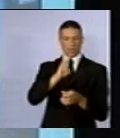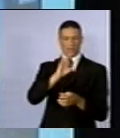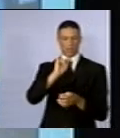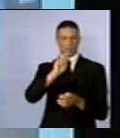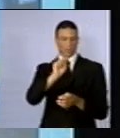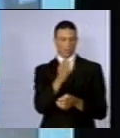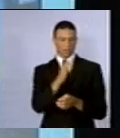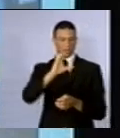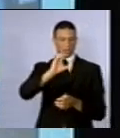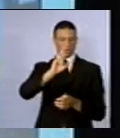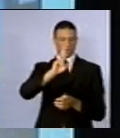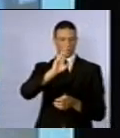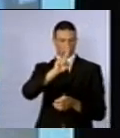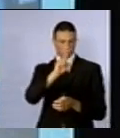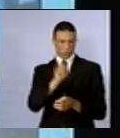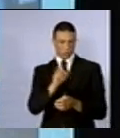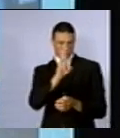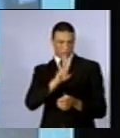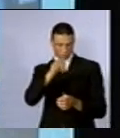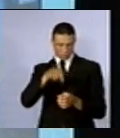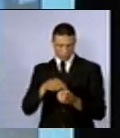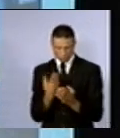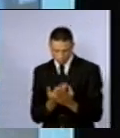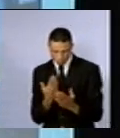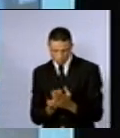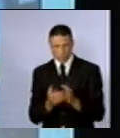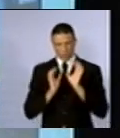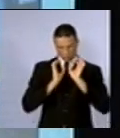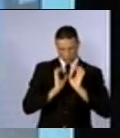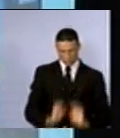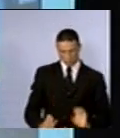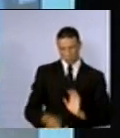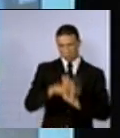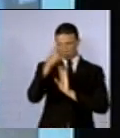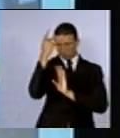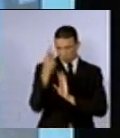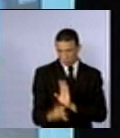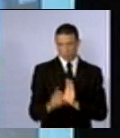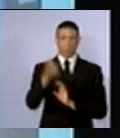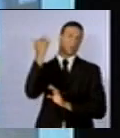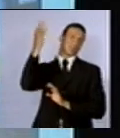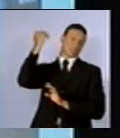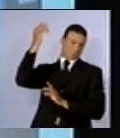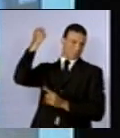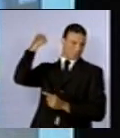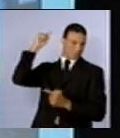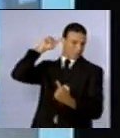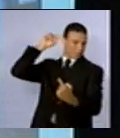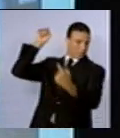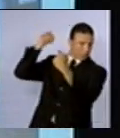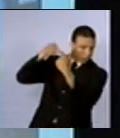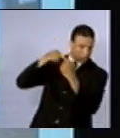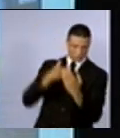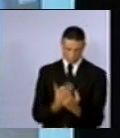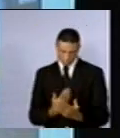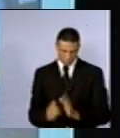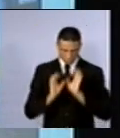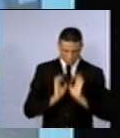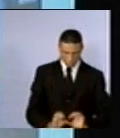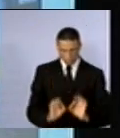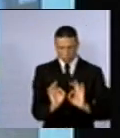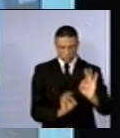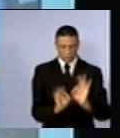tínhamos, em função de uma ética fixada na ocasião, não estabeleceu